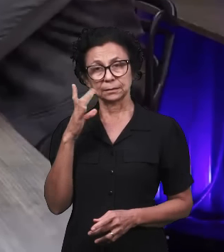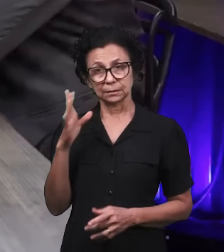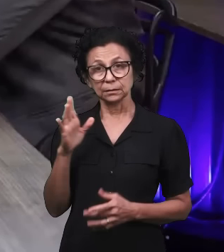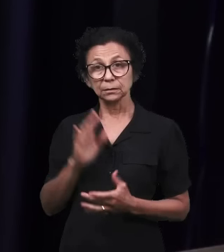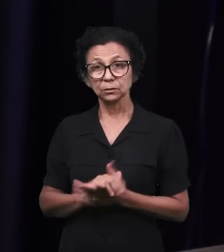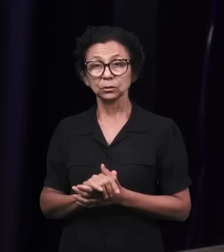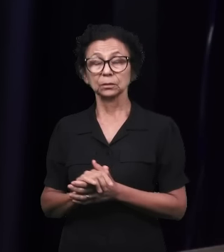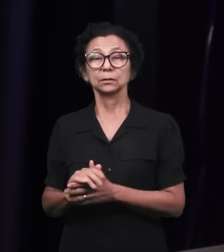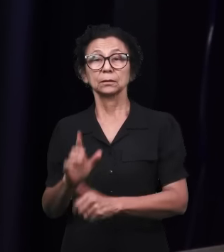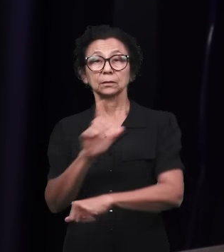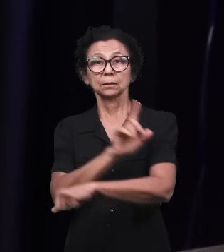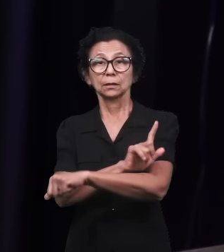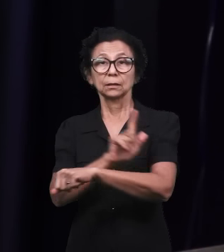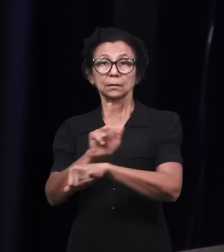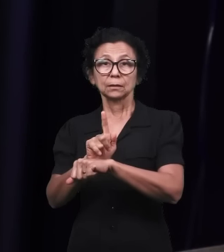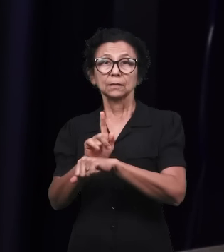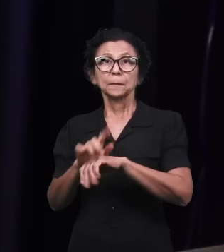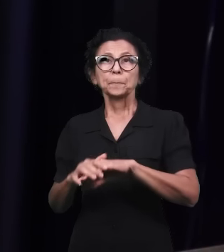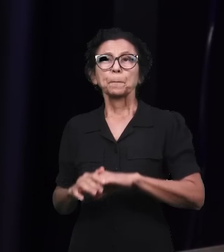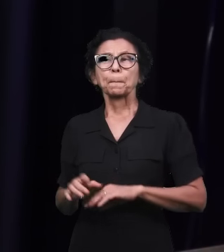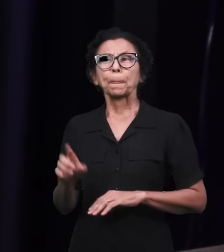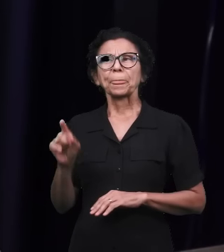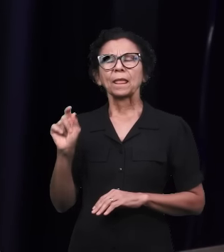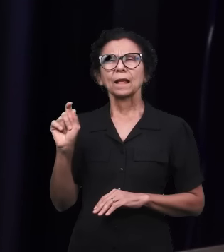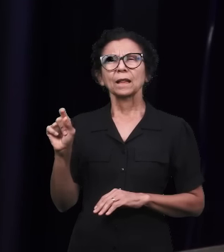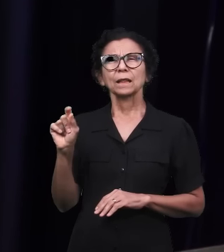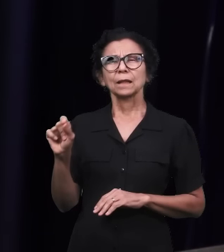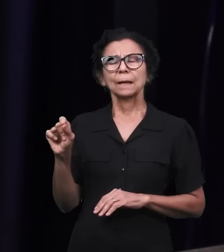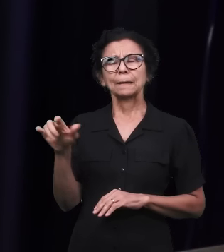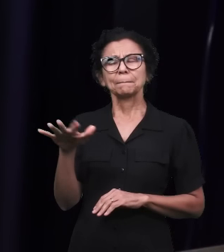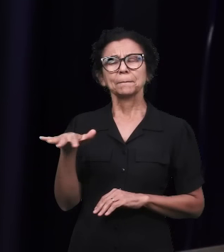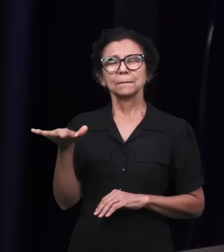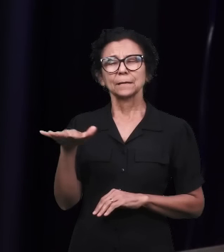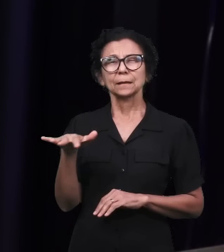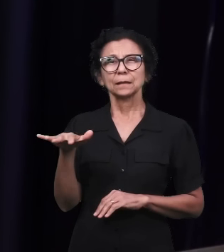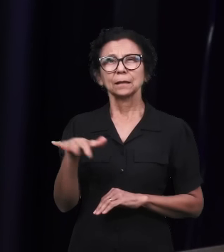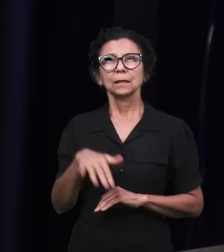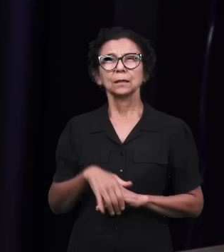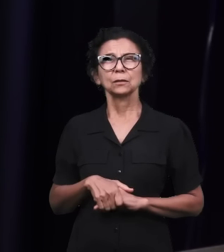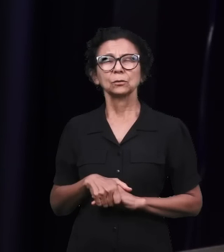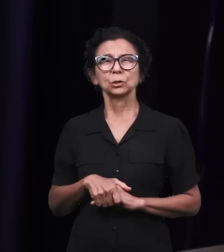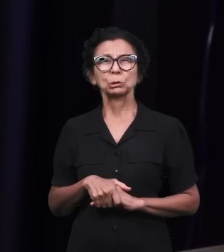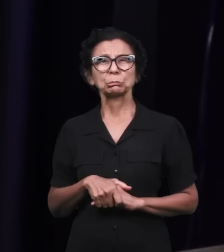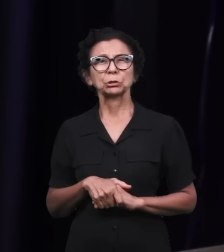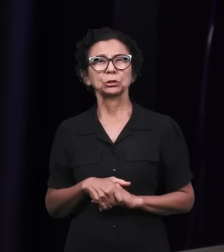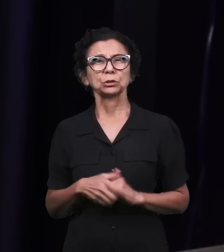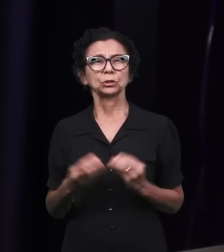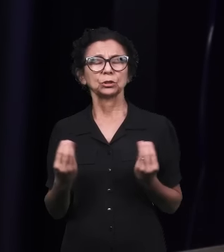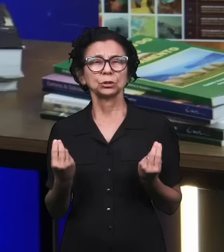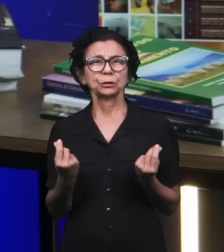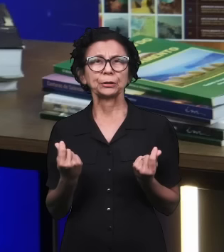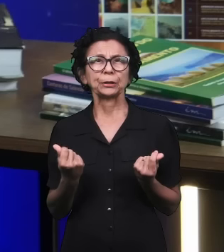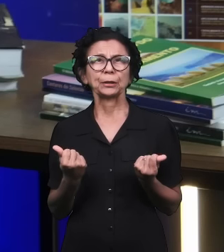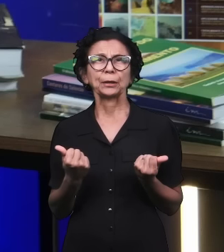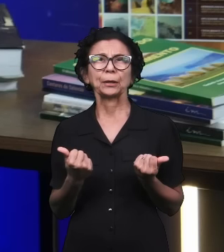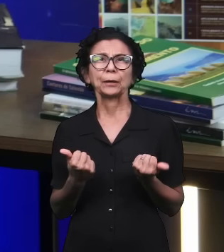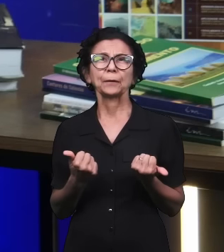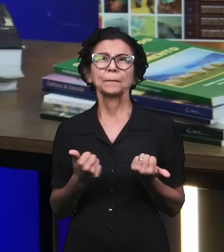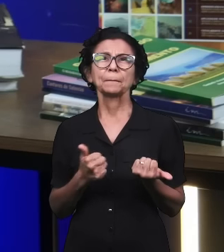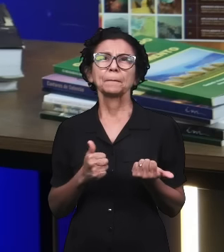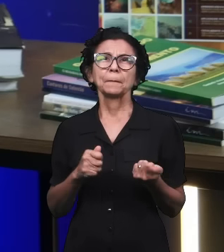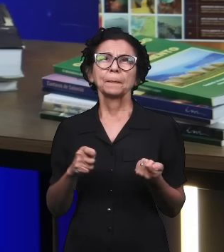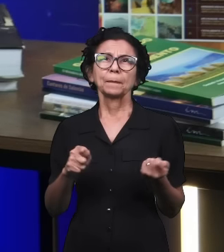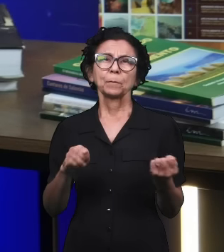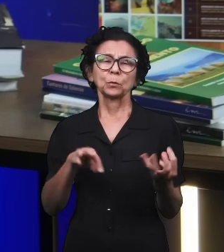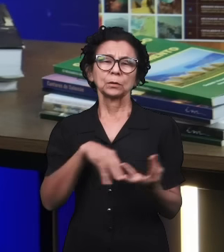porque era considerado uma região misturada. Por isso o título do episódio, né? Sim. Galileia das Nações, né?